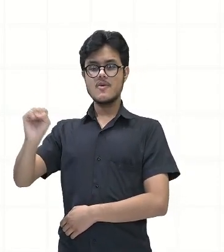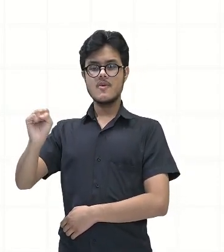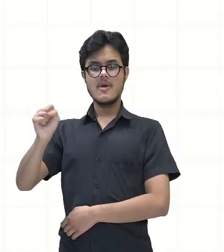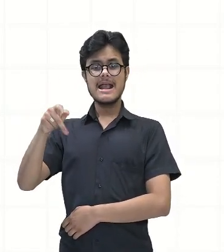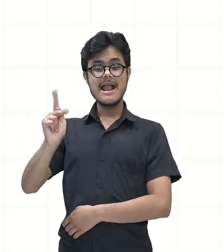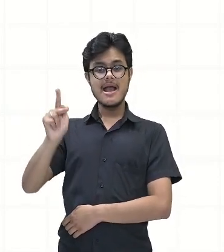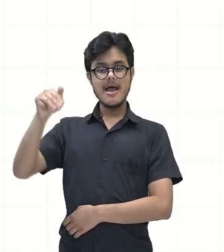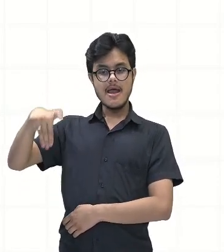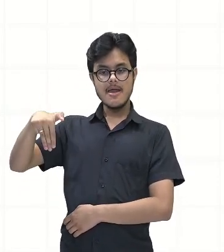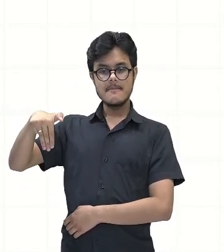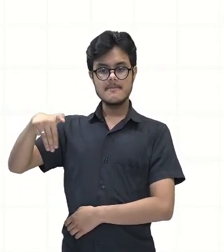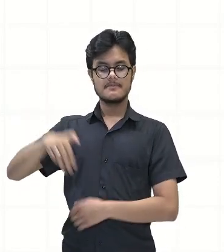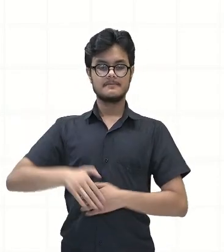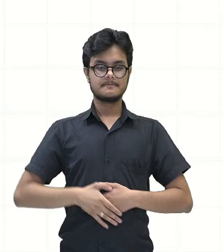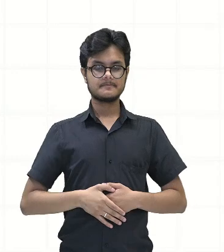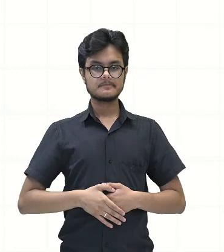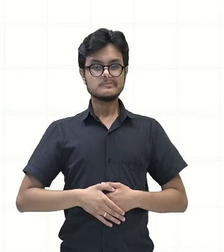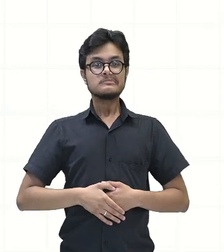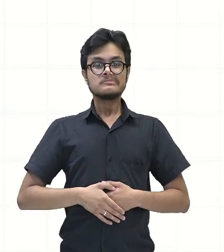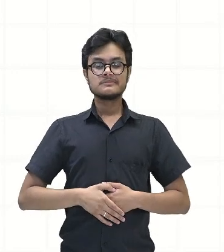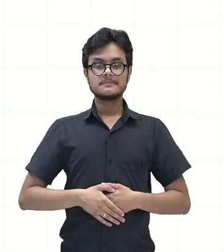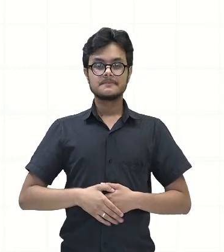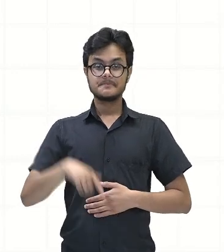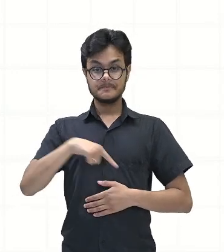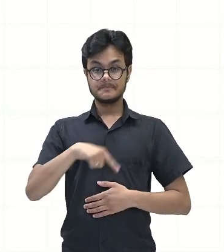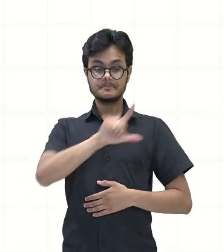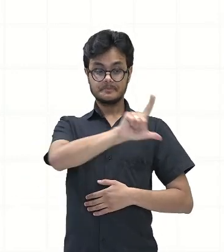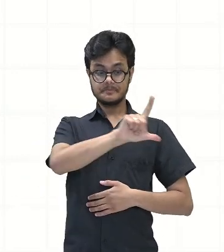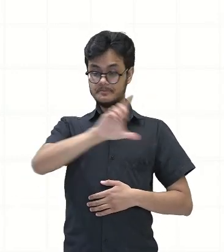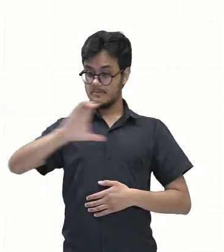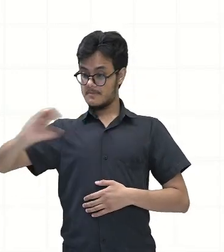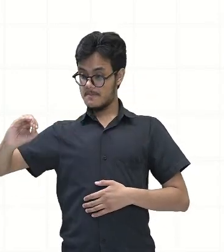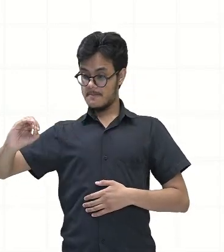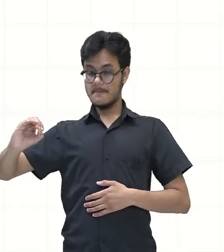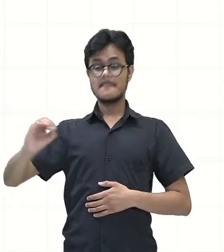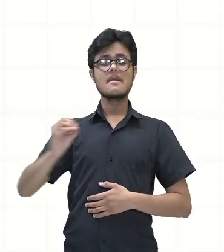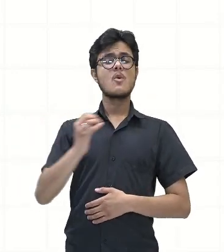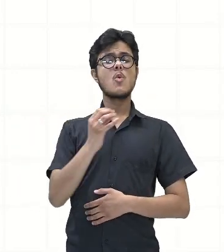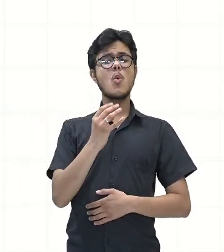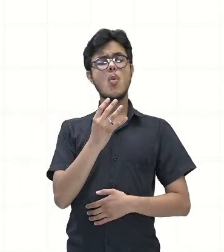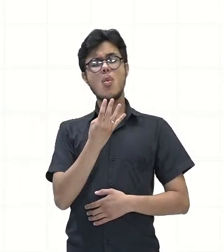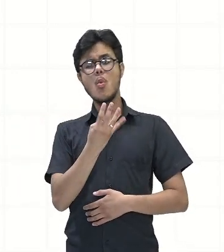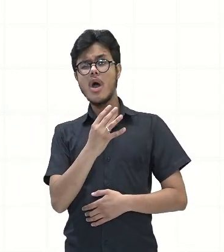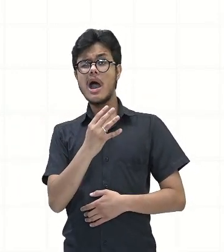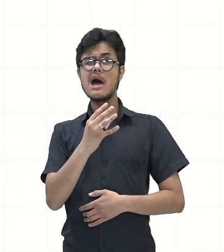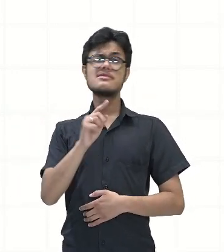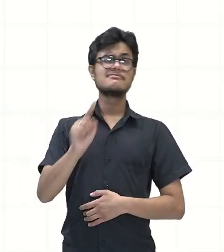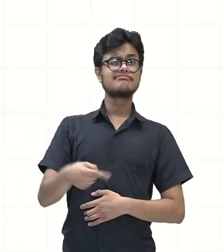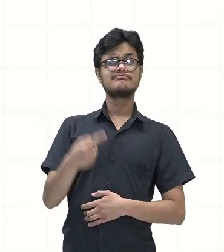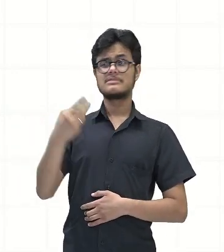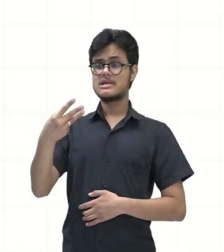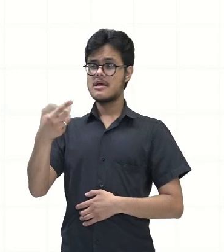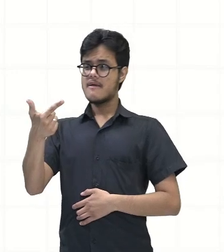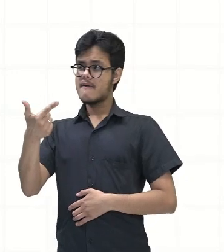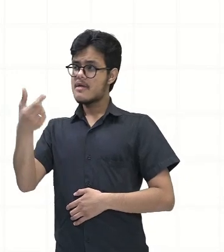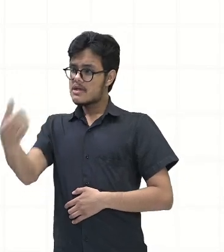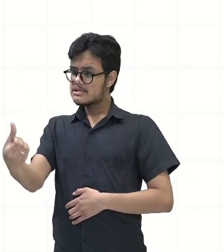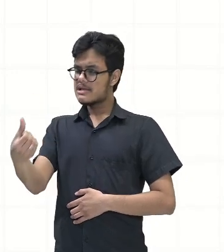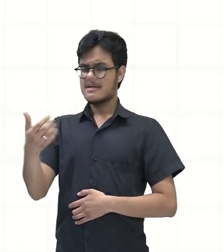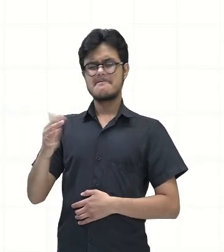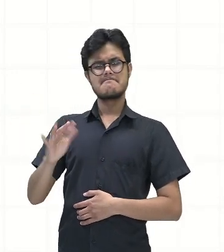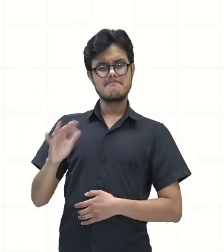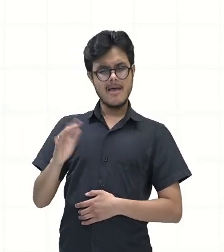4.378 quilômetros. E no sentido leste-oeste, 4.326 aproximadamente, né,